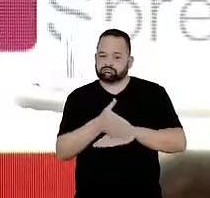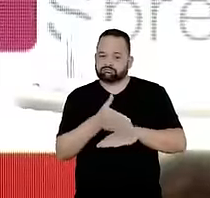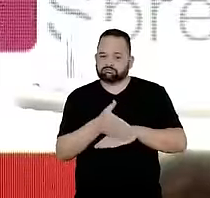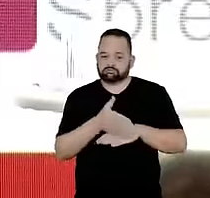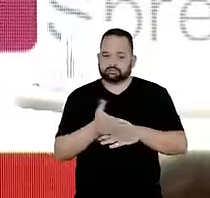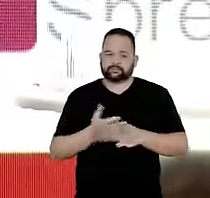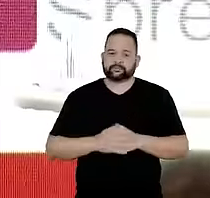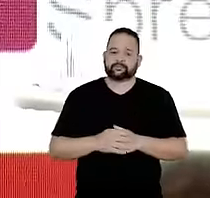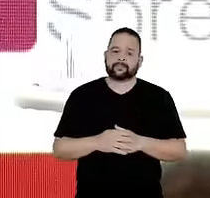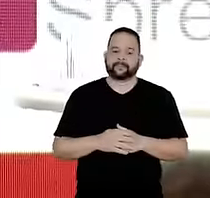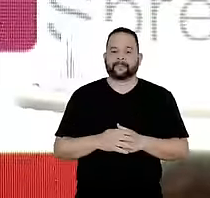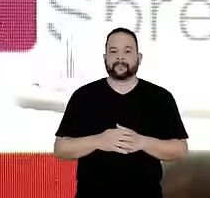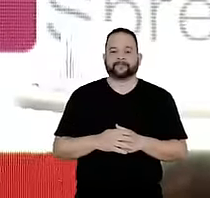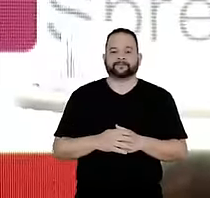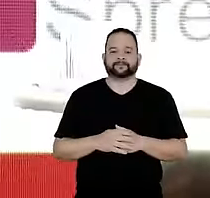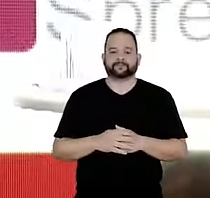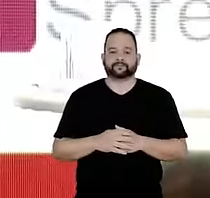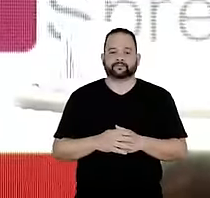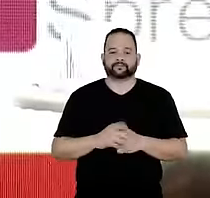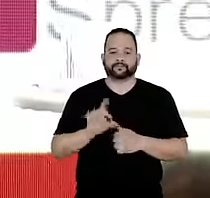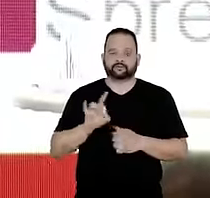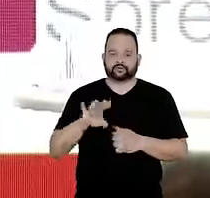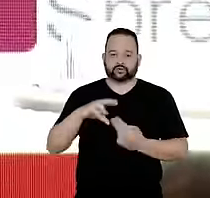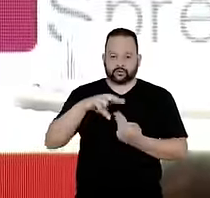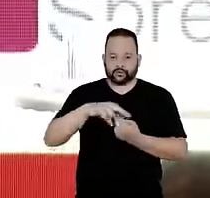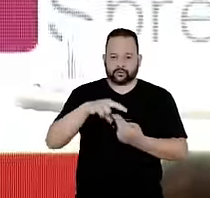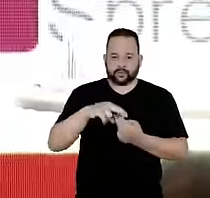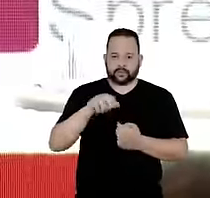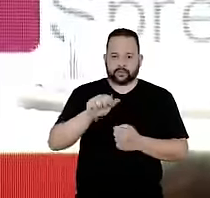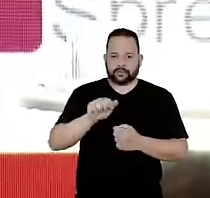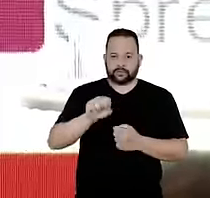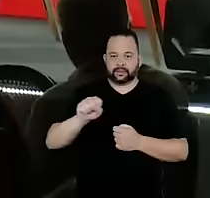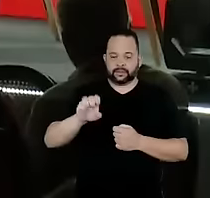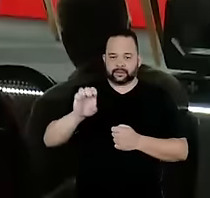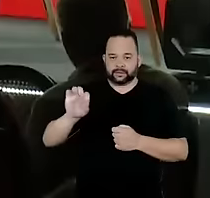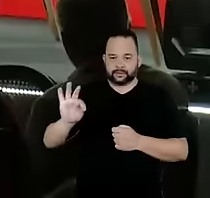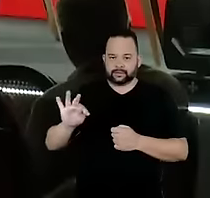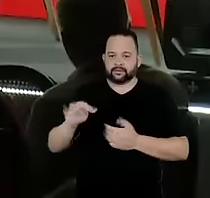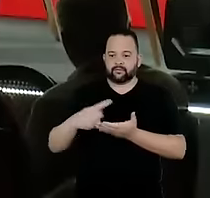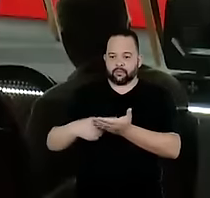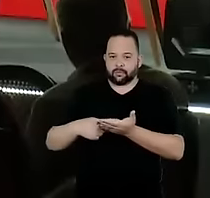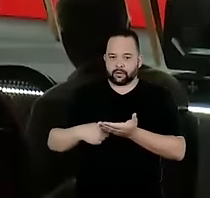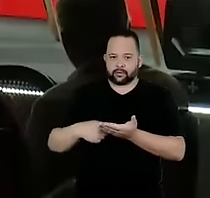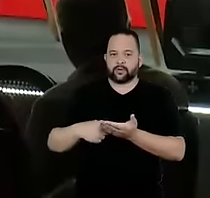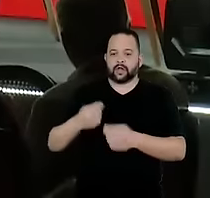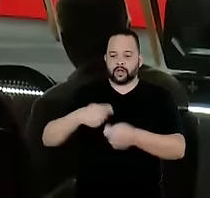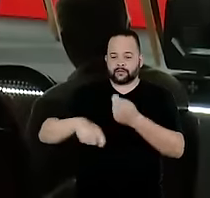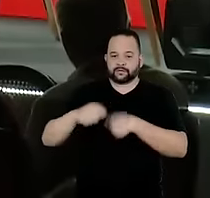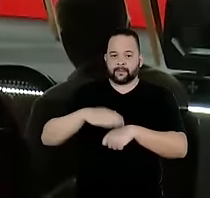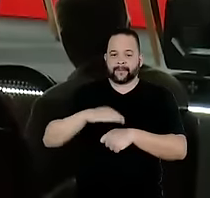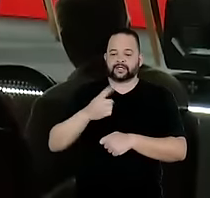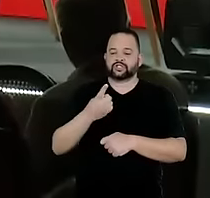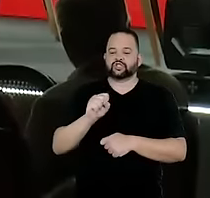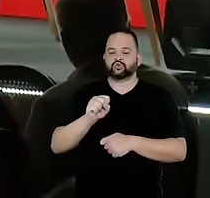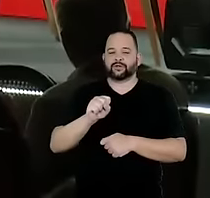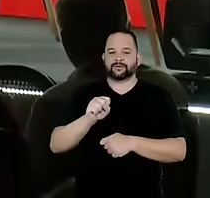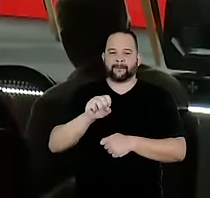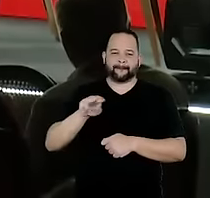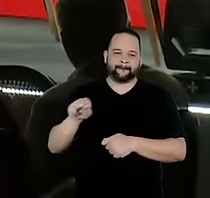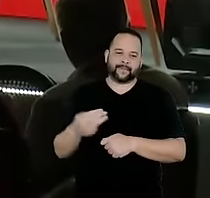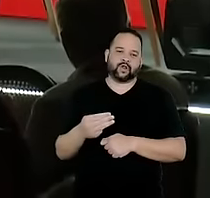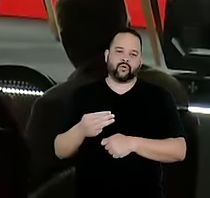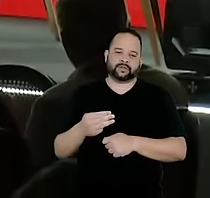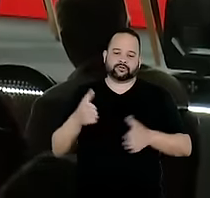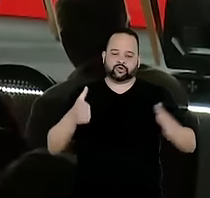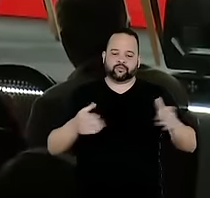aqui né é so Brad desco asset negociou mais de 18 bilhões nesses 10 meses é isso aí bom pessoal eh pelo adiantado